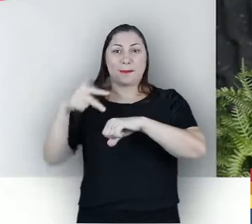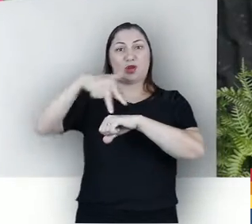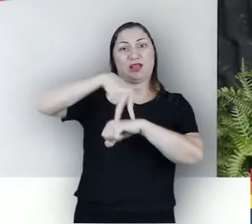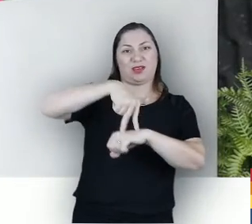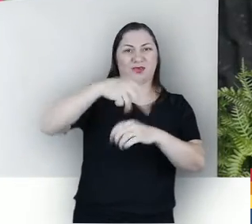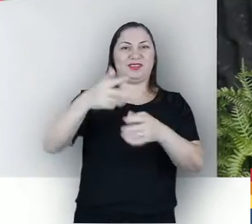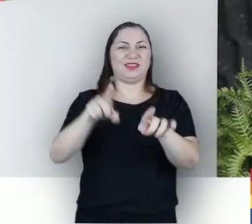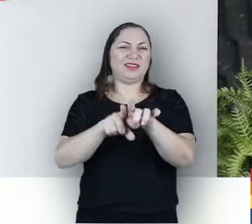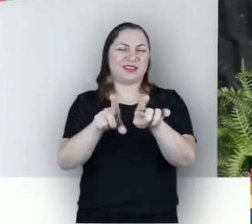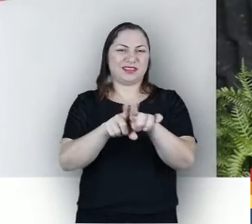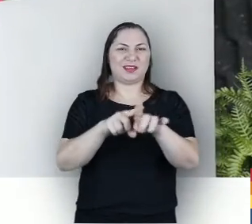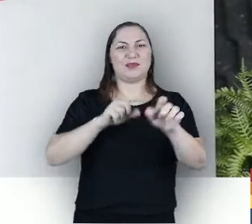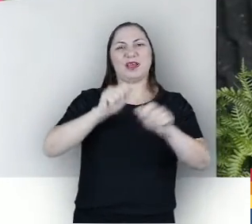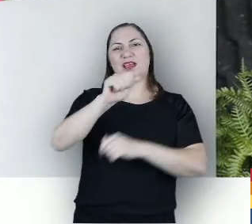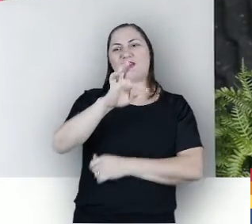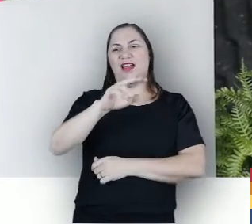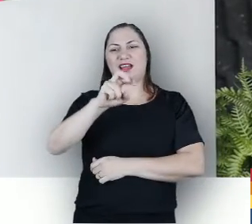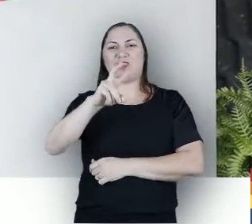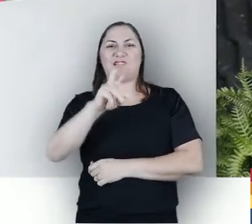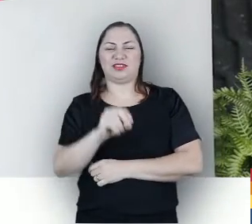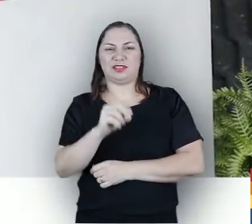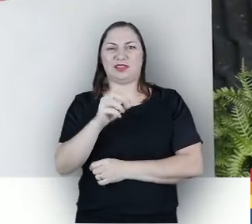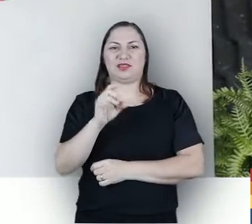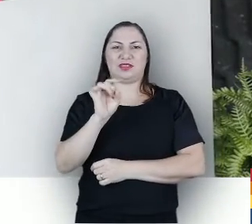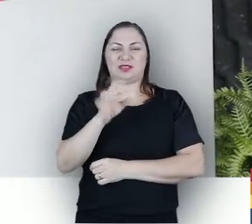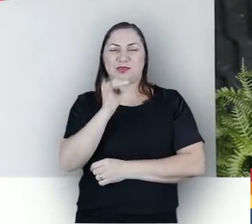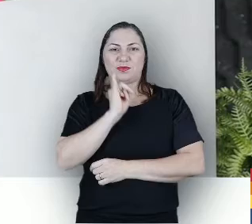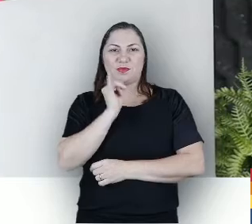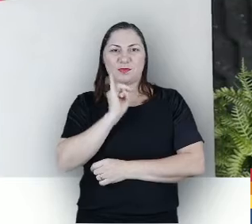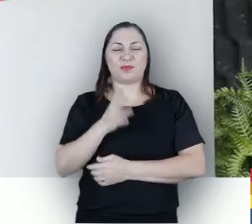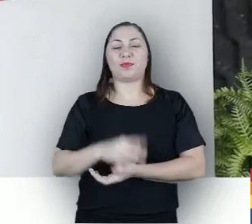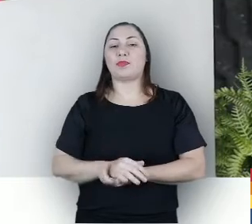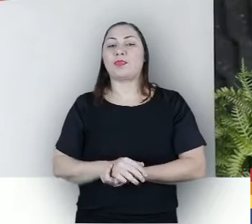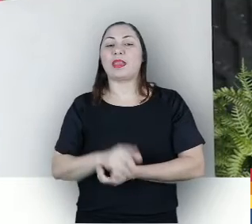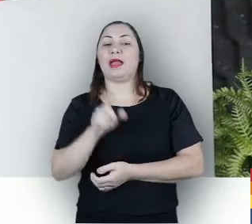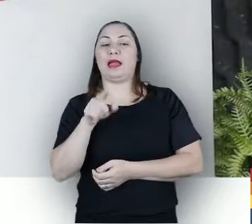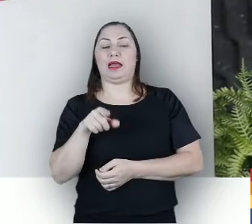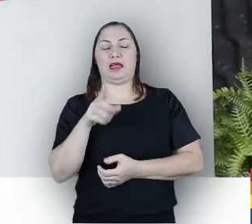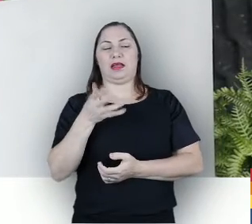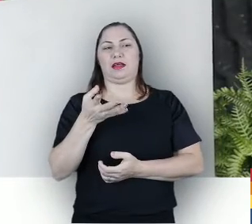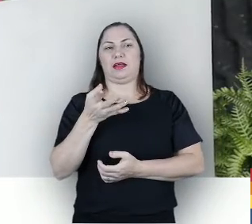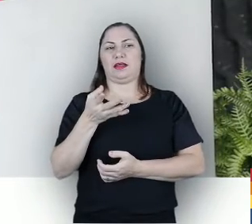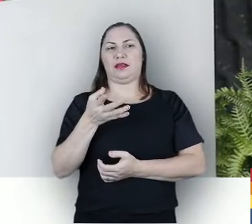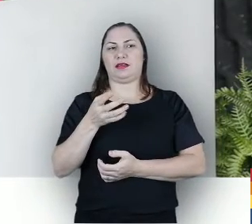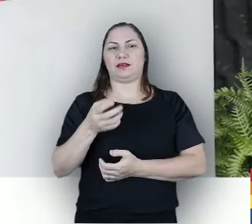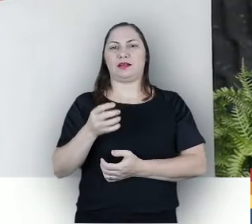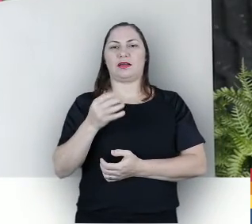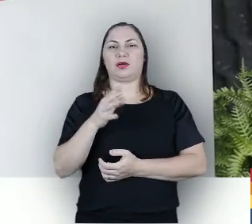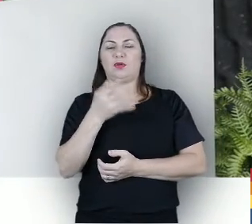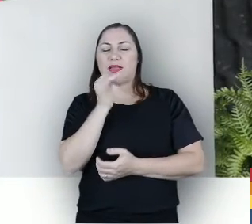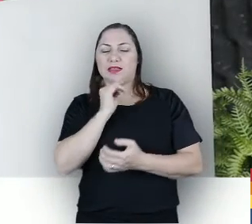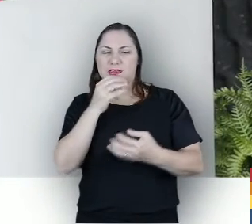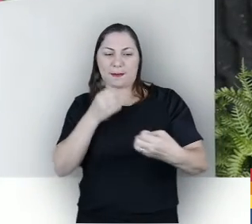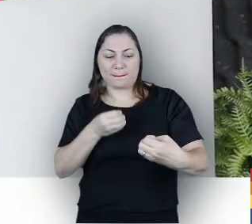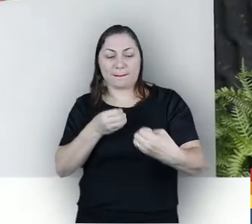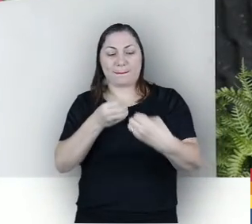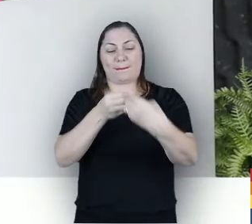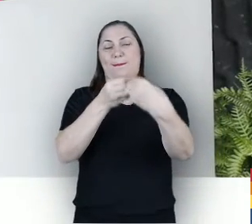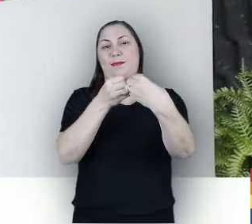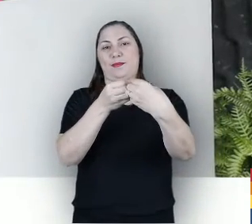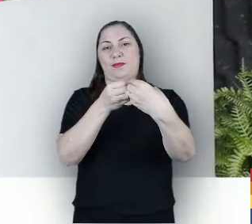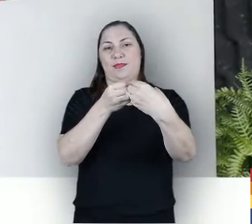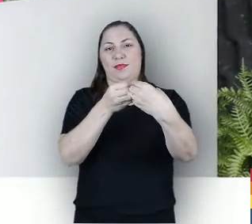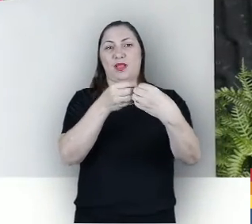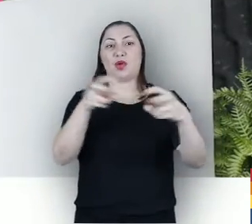estudante. Sim, que ele percebe que aquele conhecimento dele é válido. Que o conhecimento dele é válido, ele acaba se sentindo de fato um